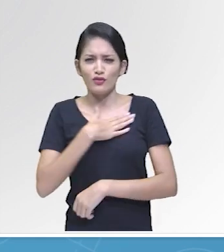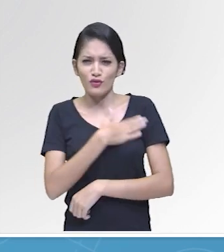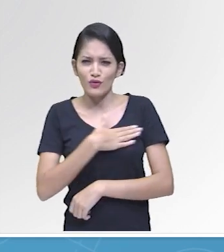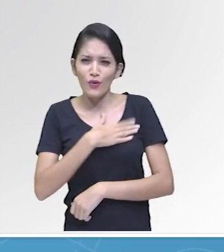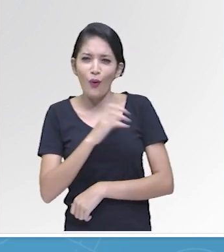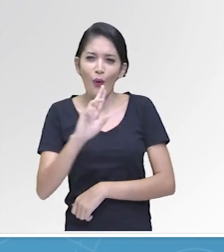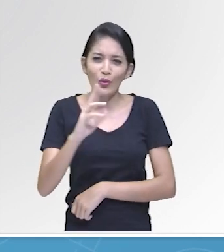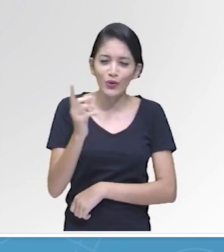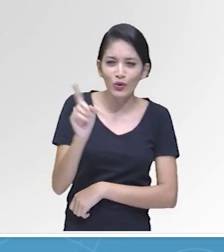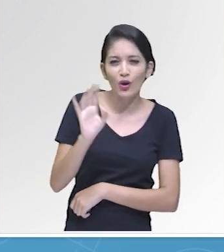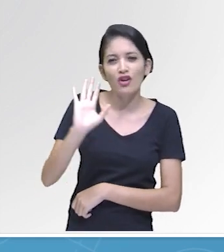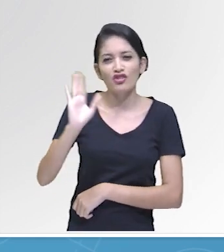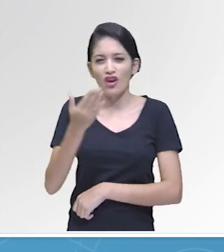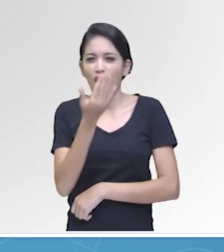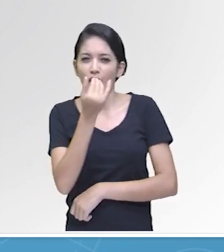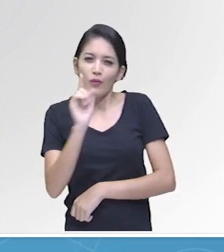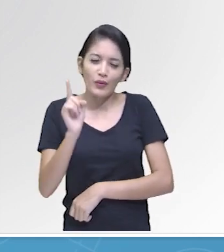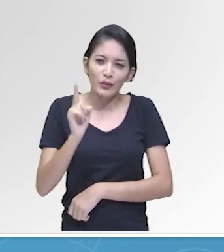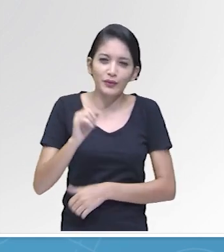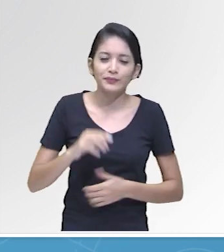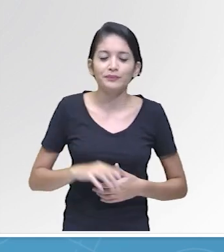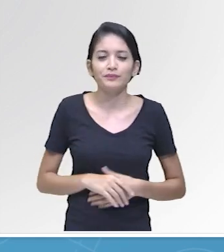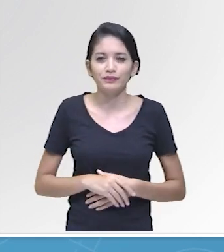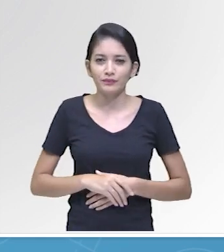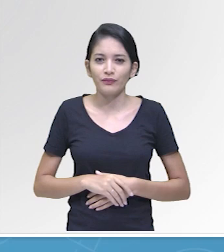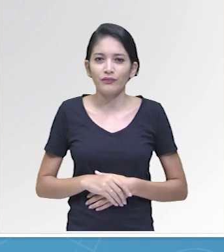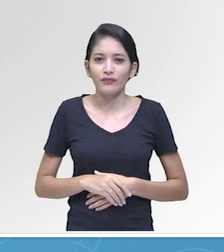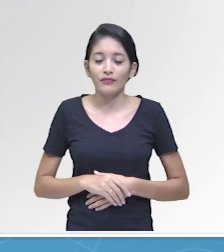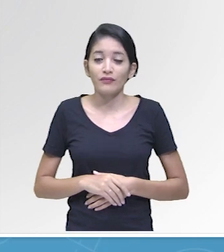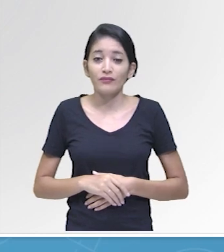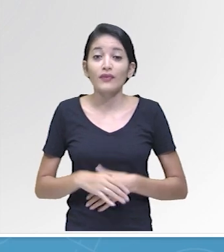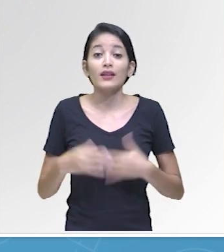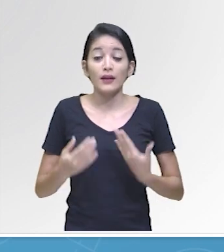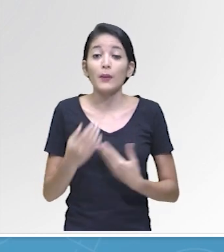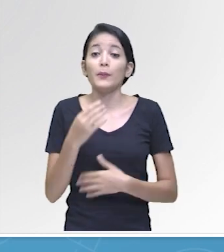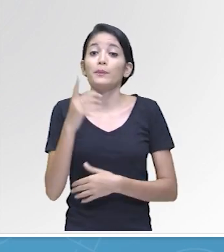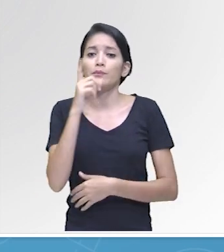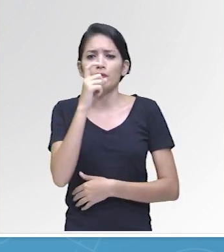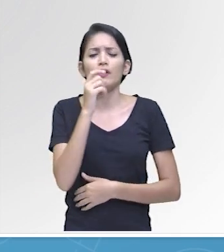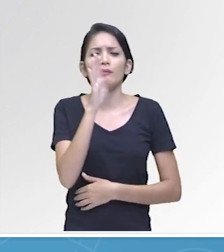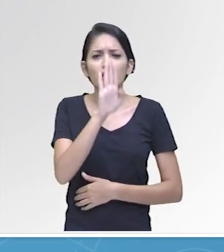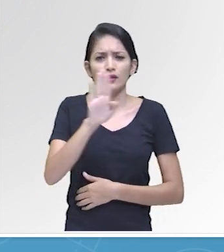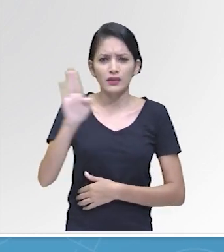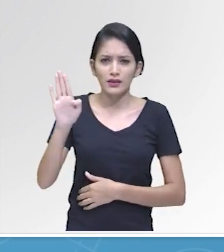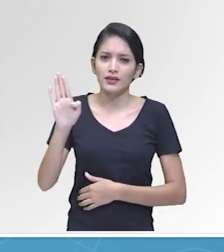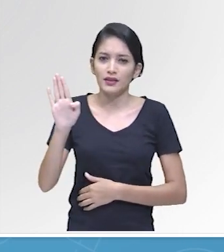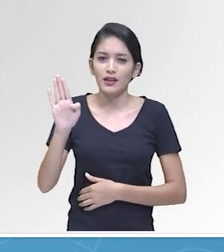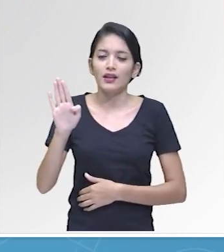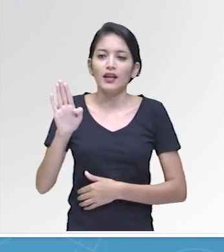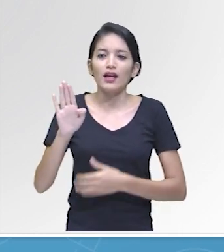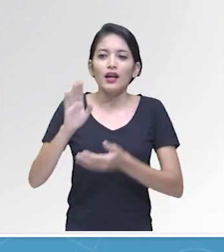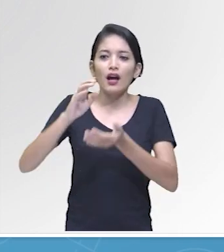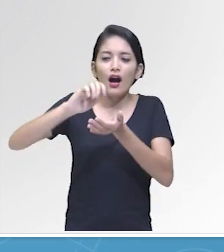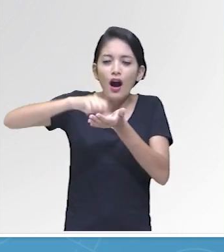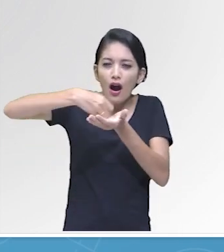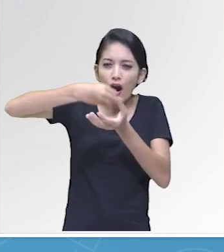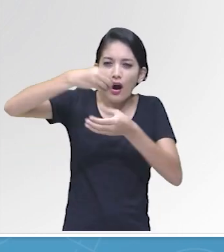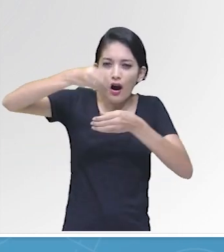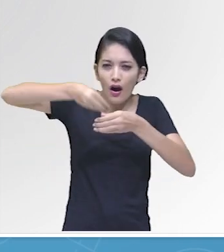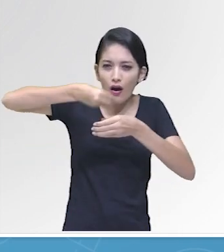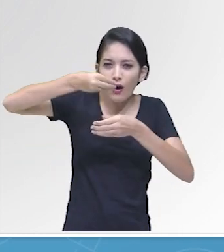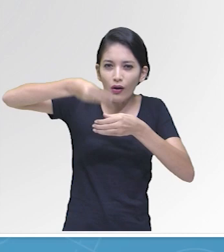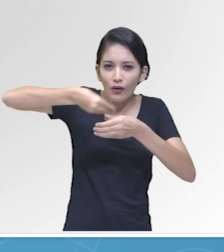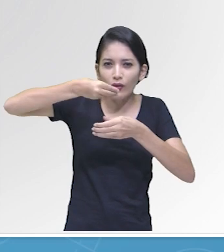gostam, se vocês já comeram ou não. Então, há a participação das bactérias aí, ó, no nosso iogurte, né? O iogurte é